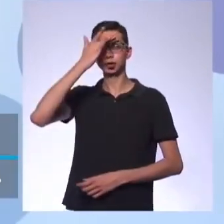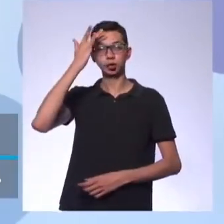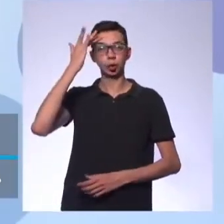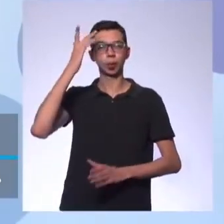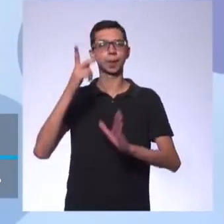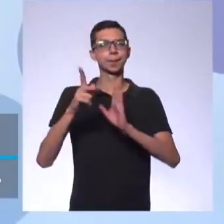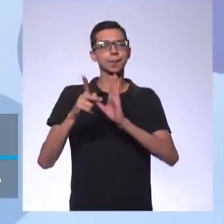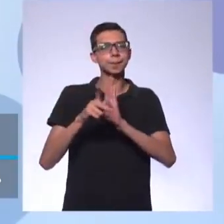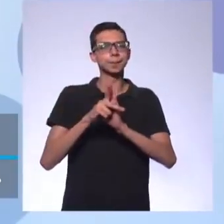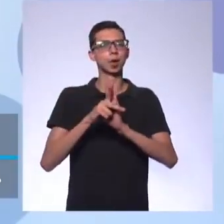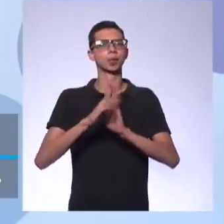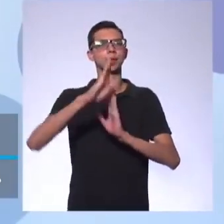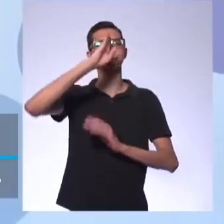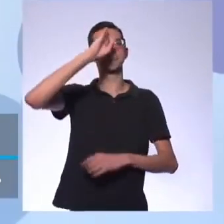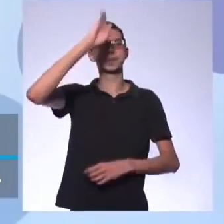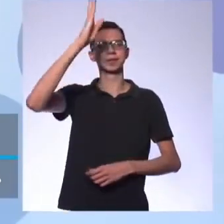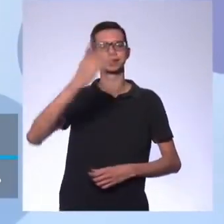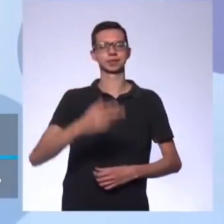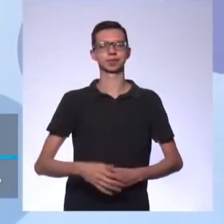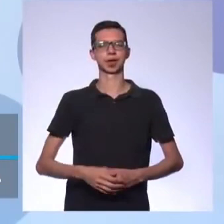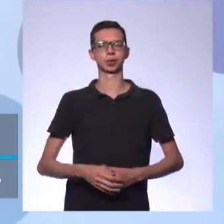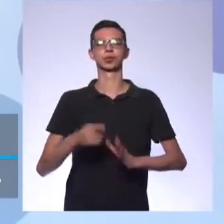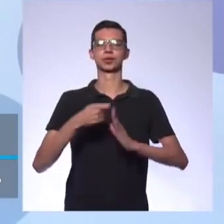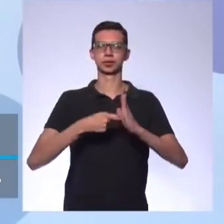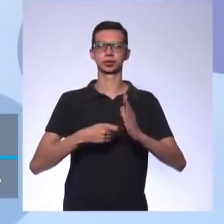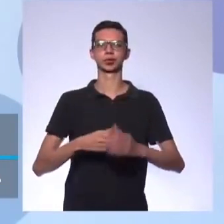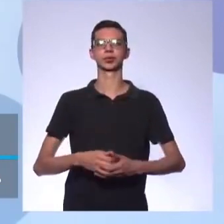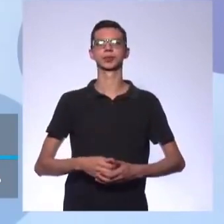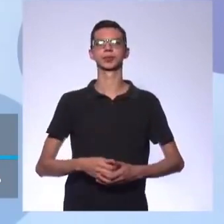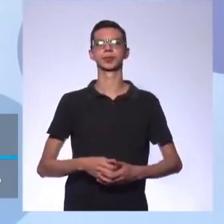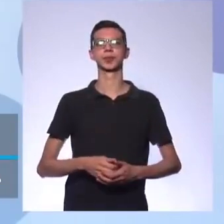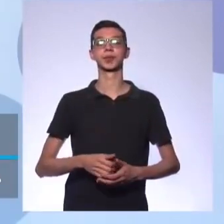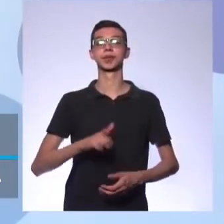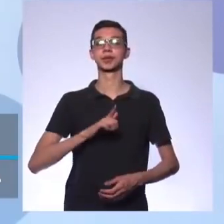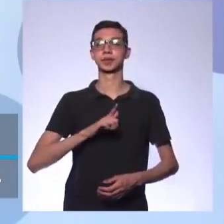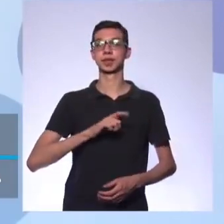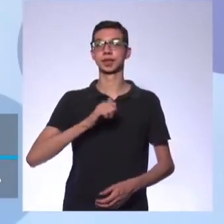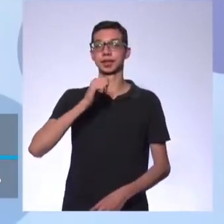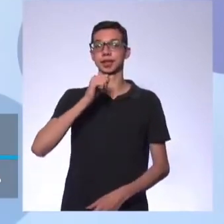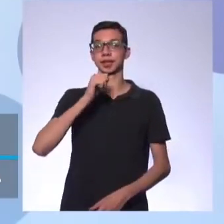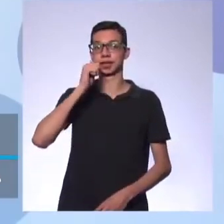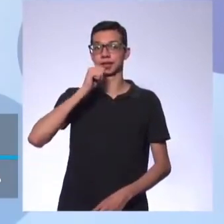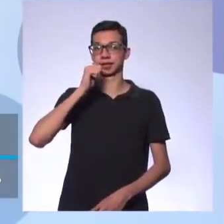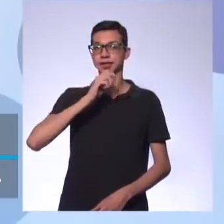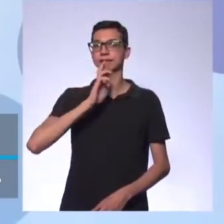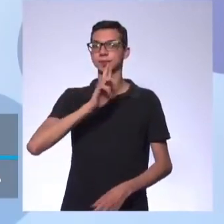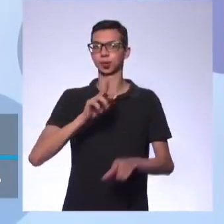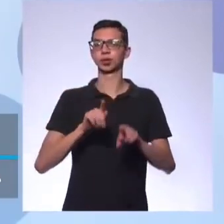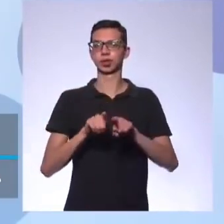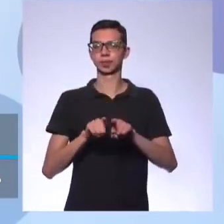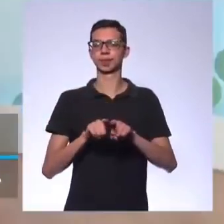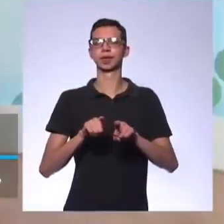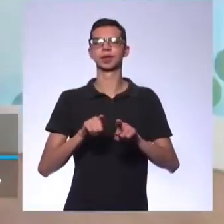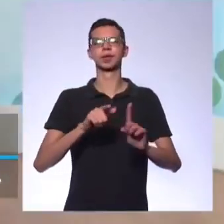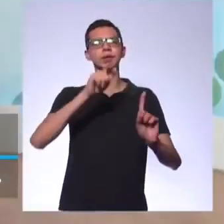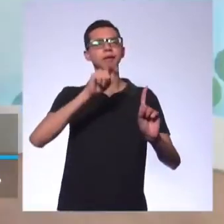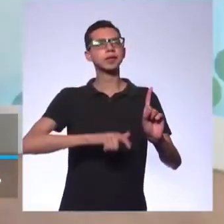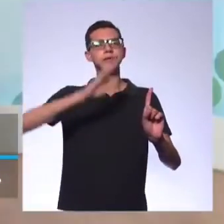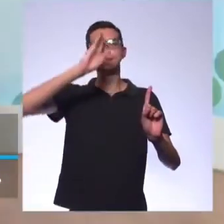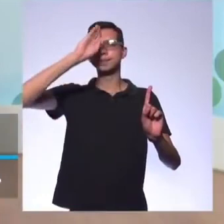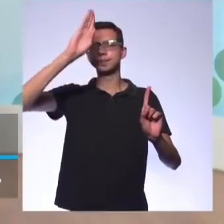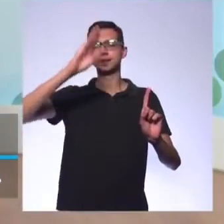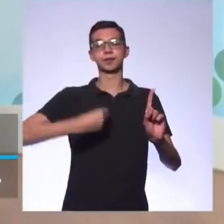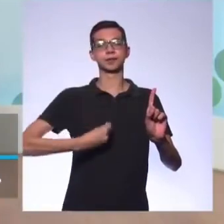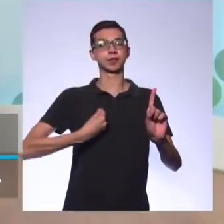assim, ser protagonista e herói da sua própria vida. Isto, ótimo, nossa, para a vida, protagonismo,